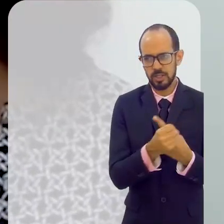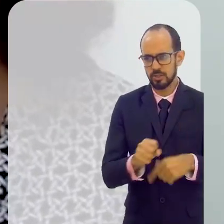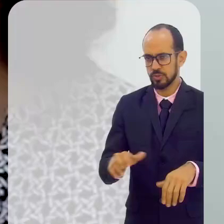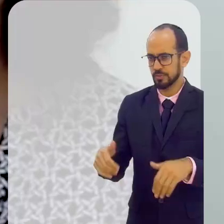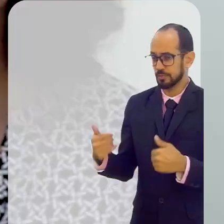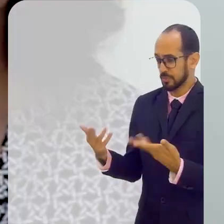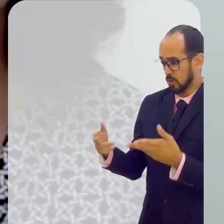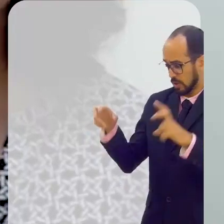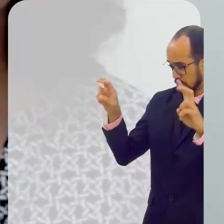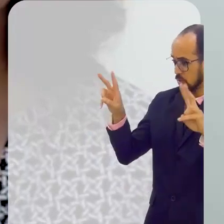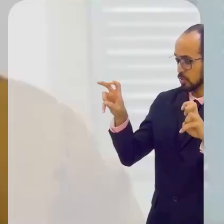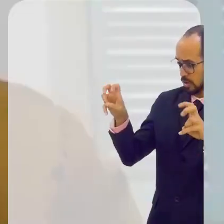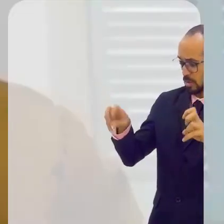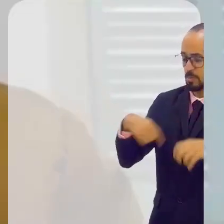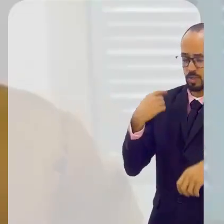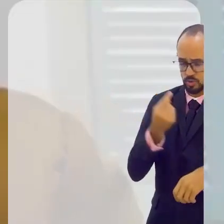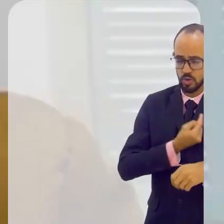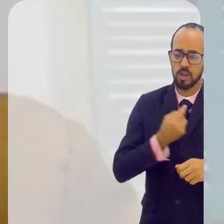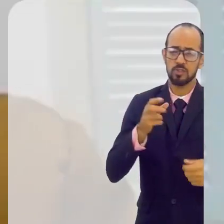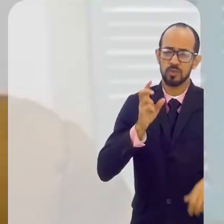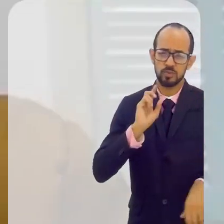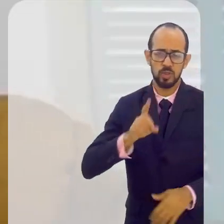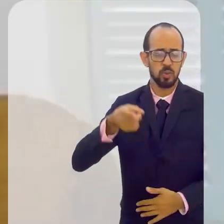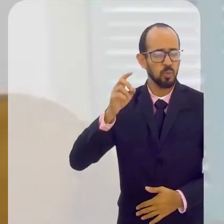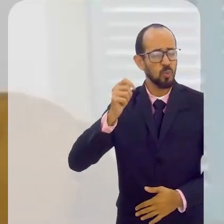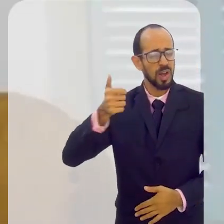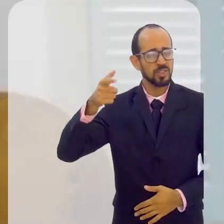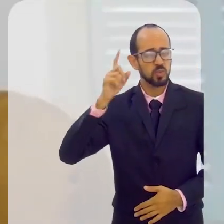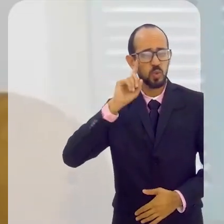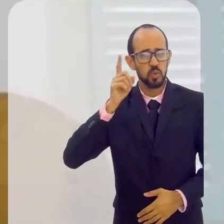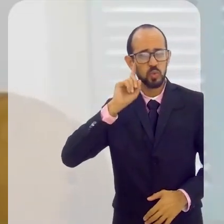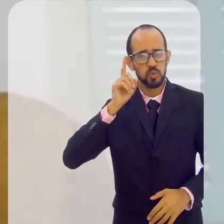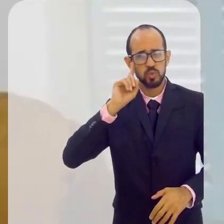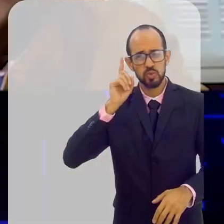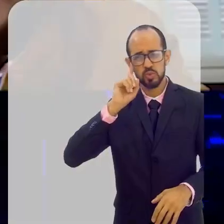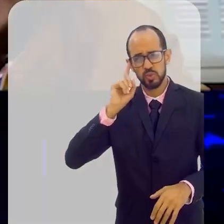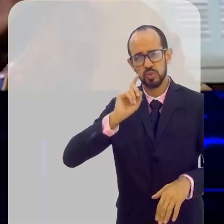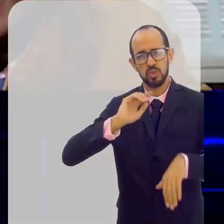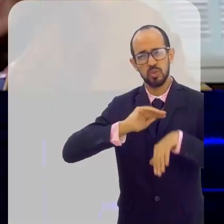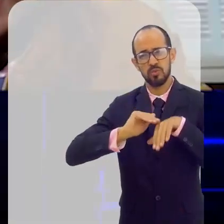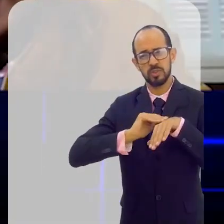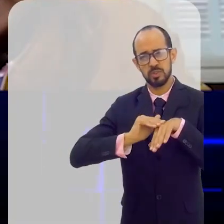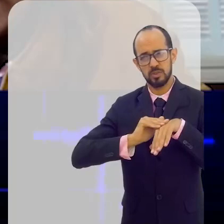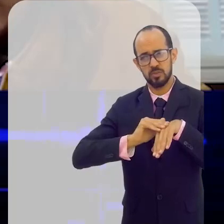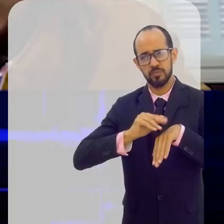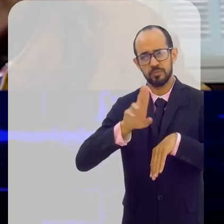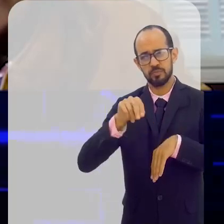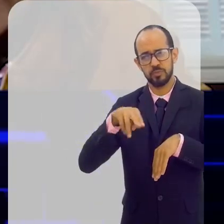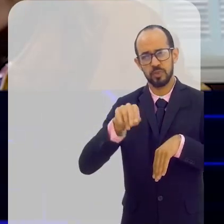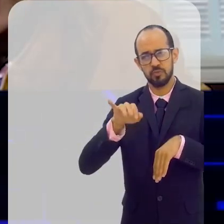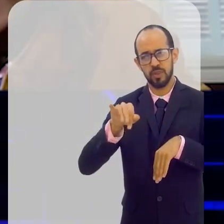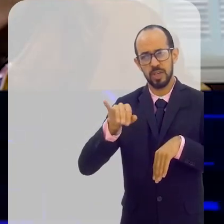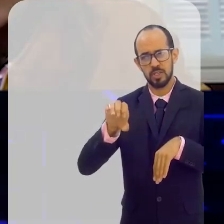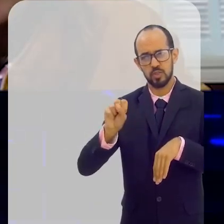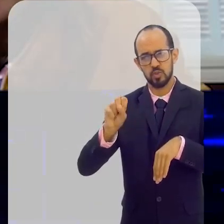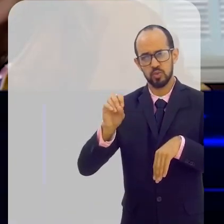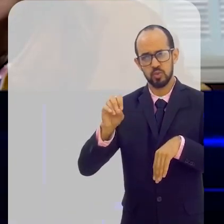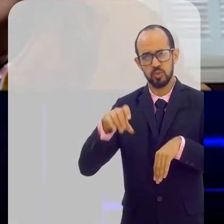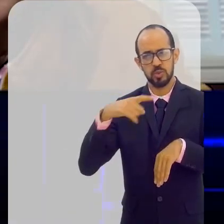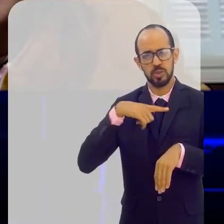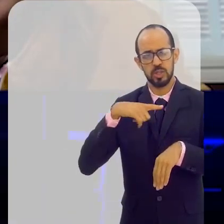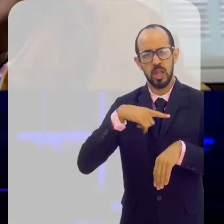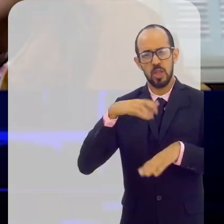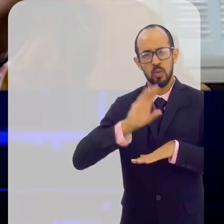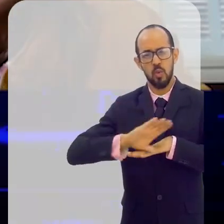do próprio Estado? Esse é um tema que a gente vem se debruçando aí quase que cotidianamente, O Unifes, ele tem um curso